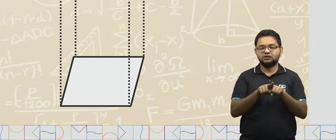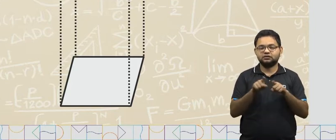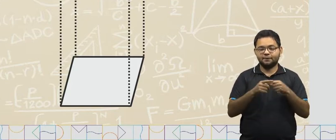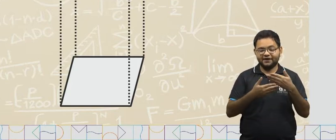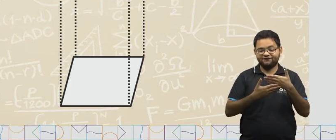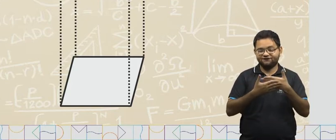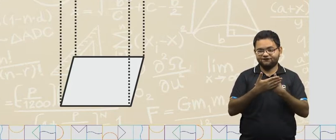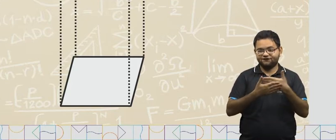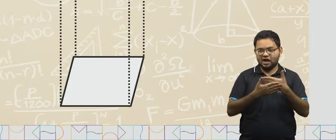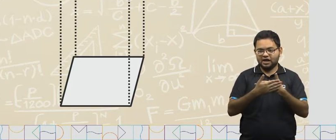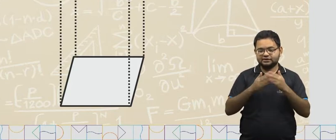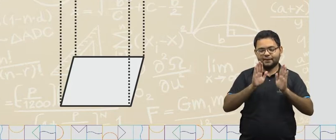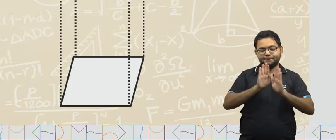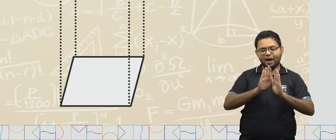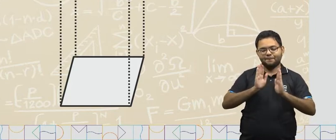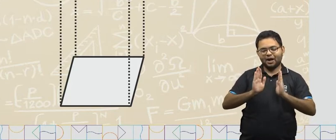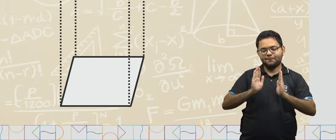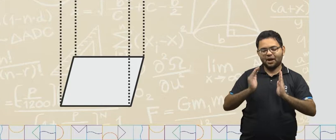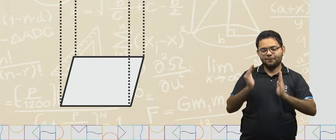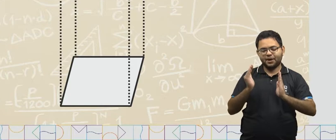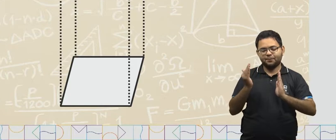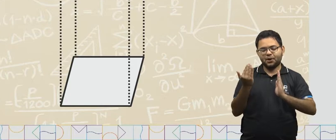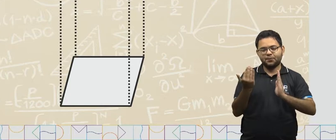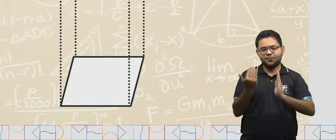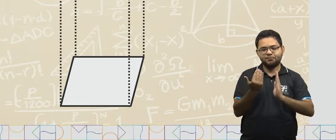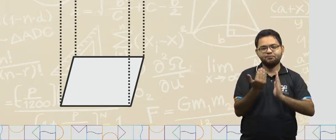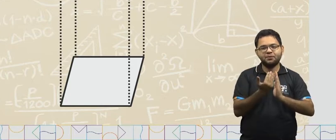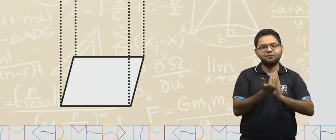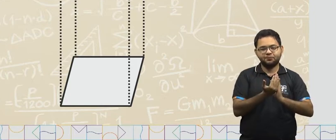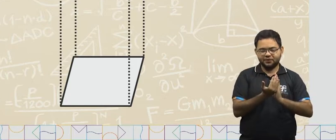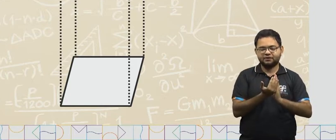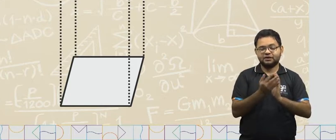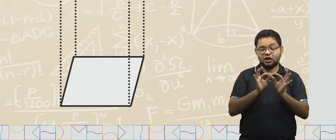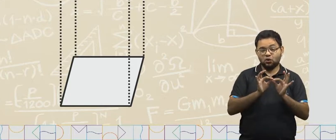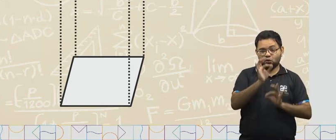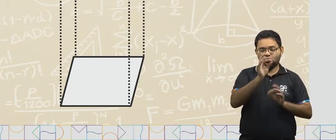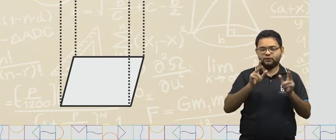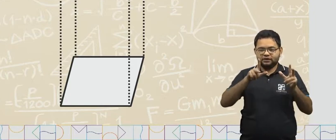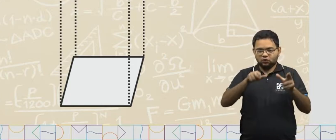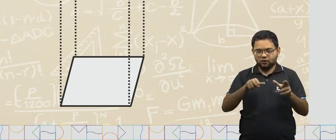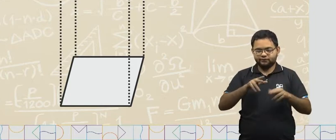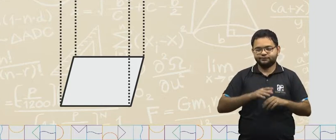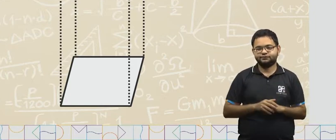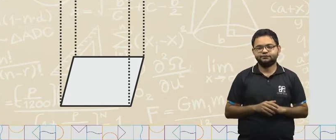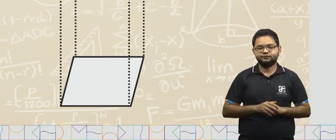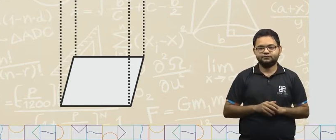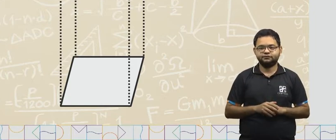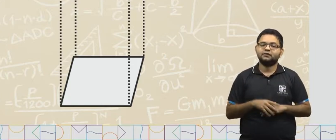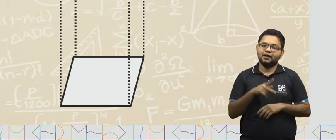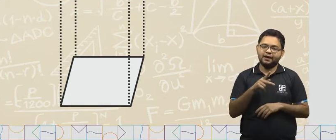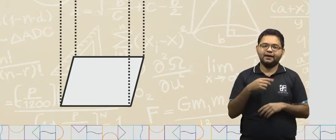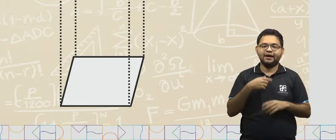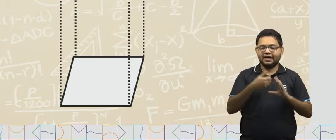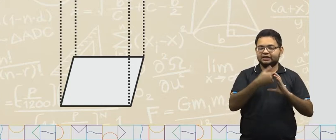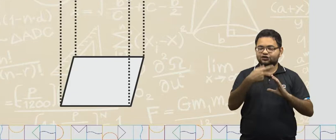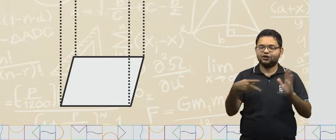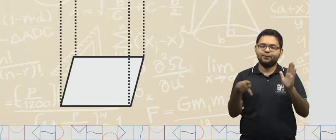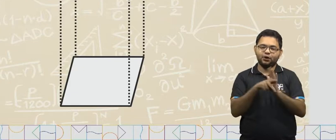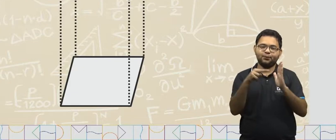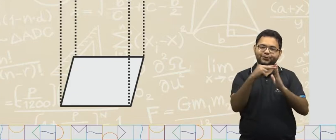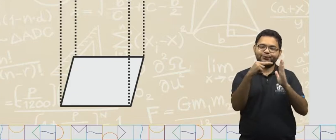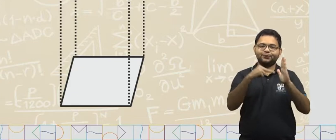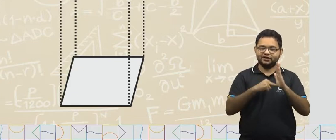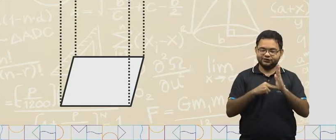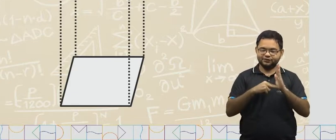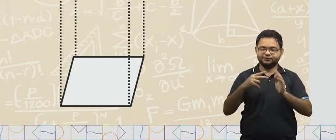em volta dos polígonos têm o mesmo tamanho. Se tiverem, é o que caracterizamos um